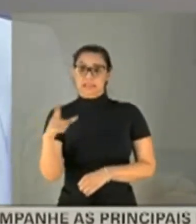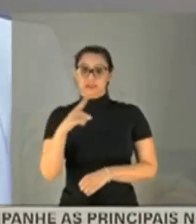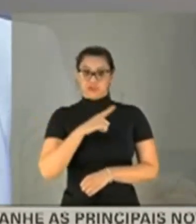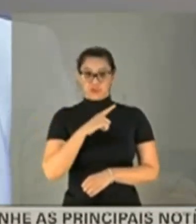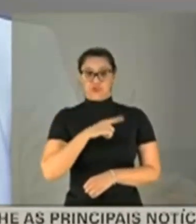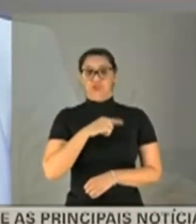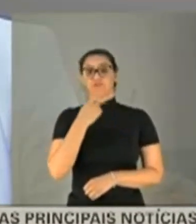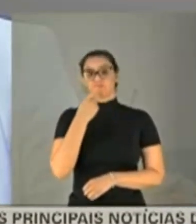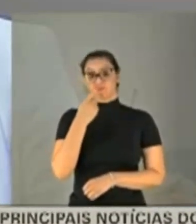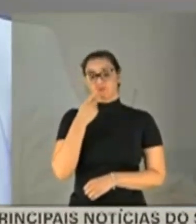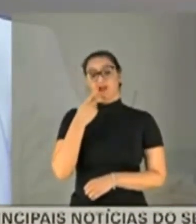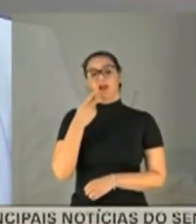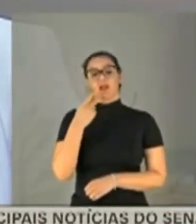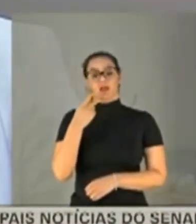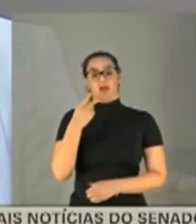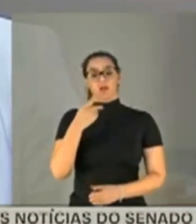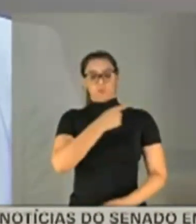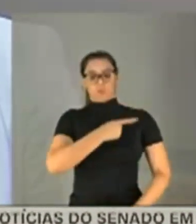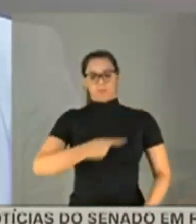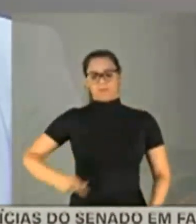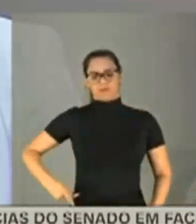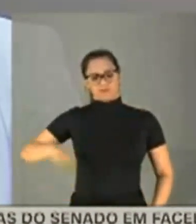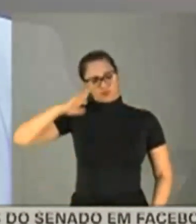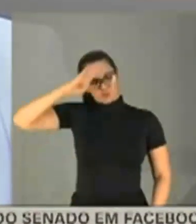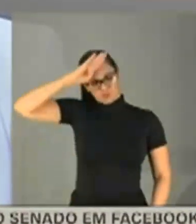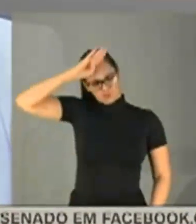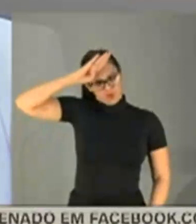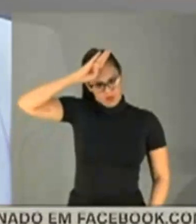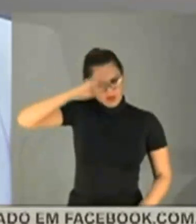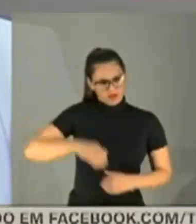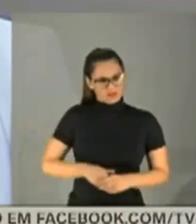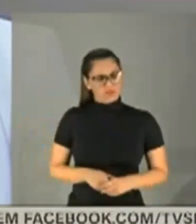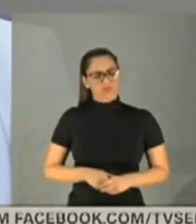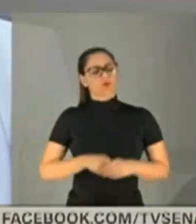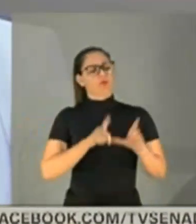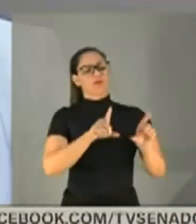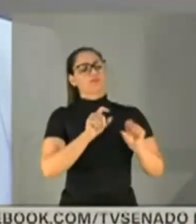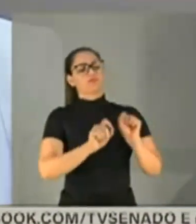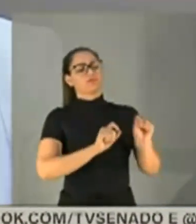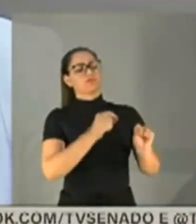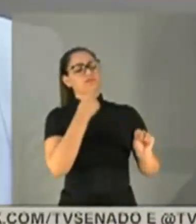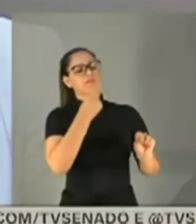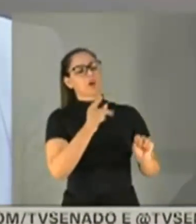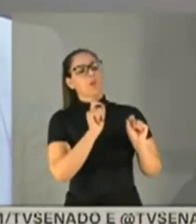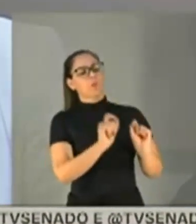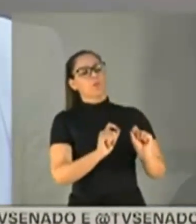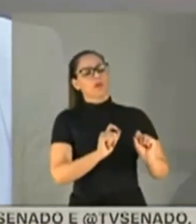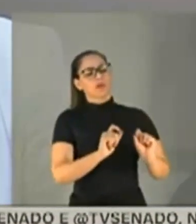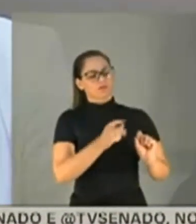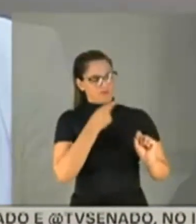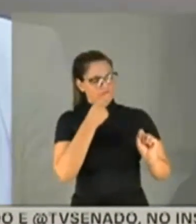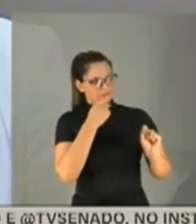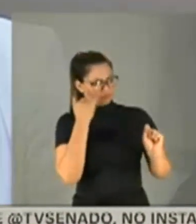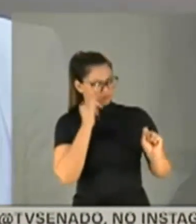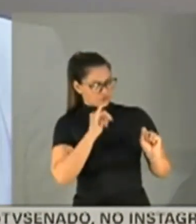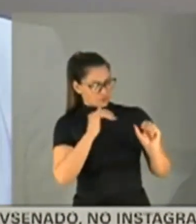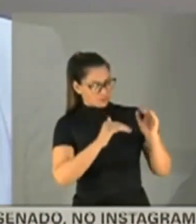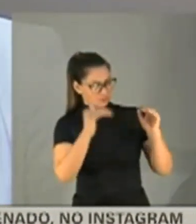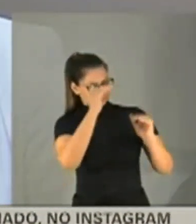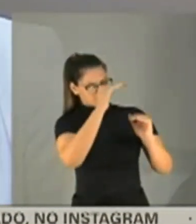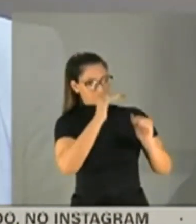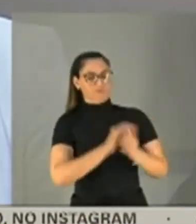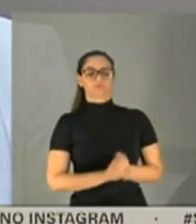falado com o presidente da República. Qual foi a sua reação? Informou aos seus superiores? Senador,